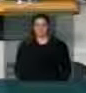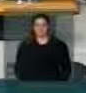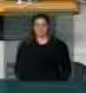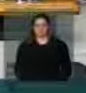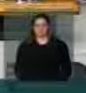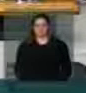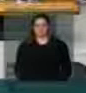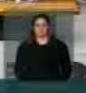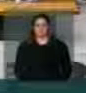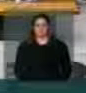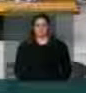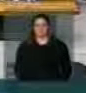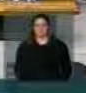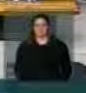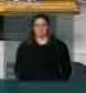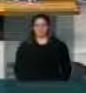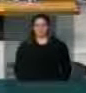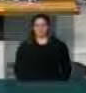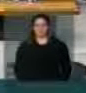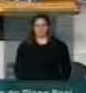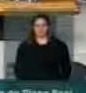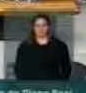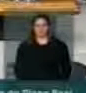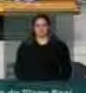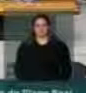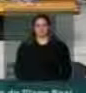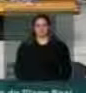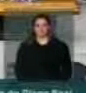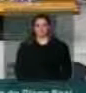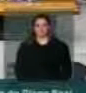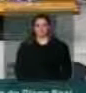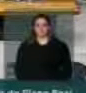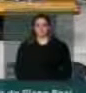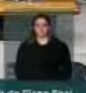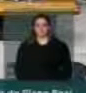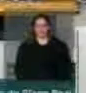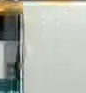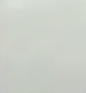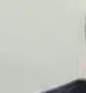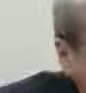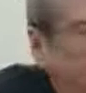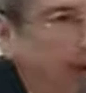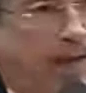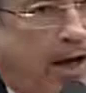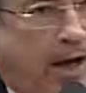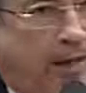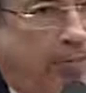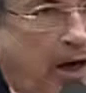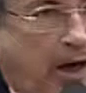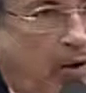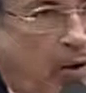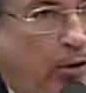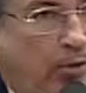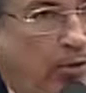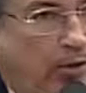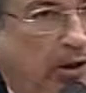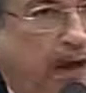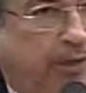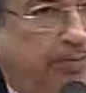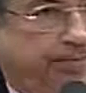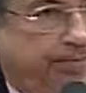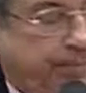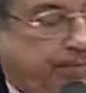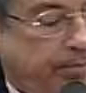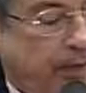Lincoln Macário. Portanto, não é Isabel Ferrich e todos que nos acompanham pela TV Câmara e Rádio Câmara. Acabou nesse instante